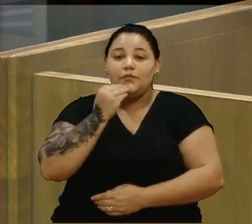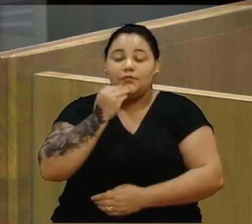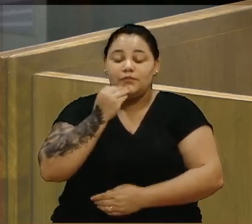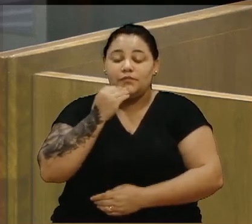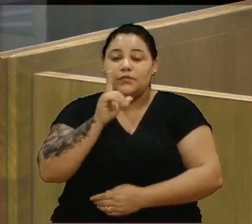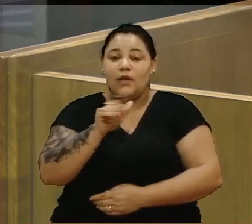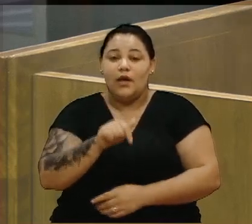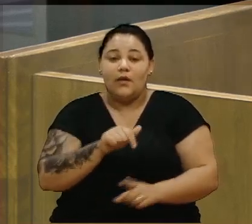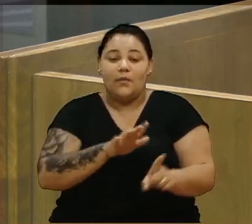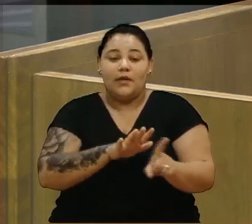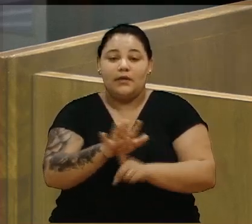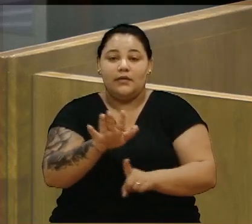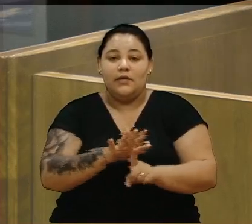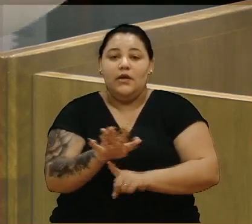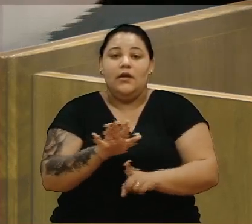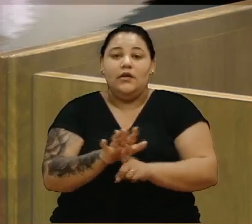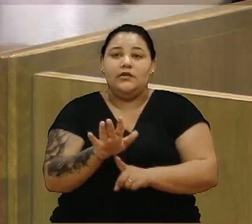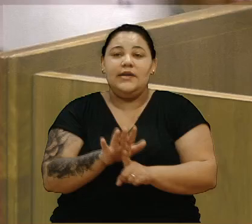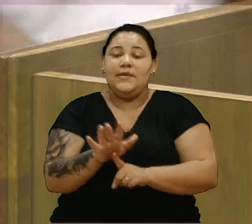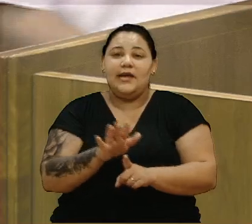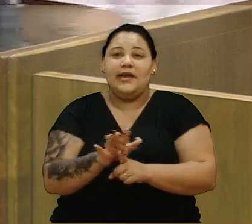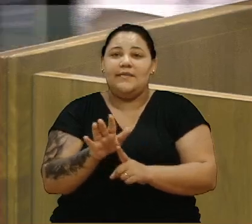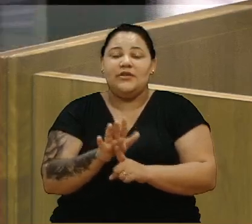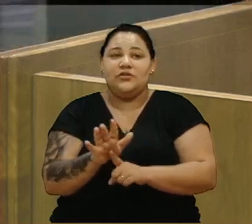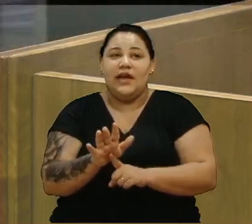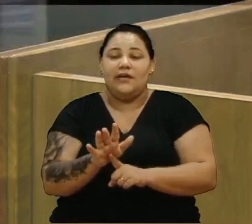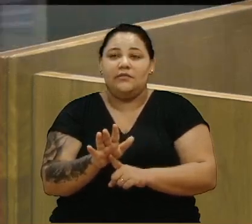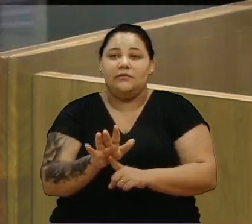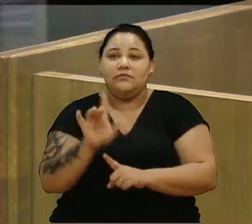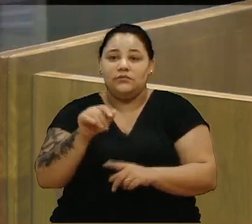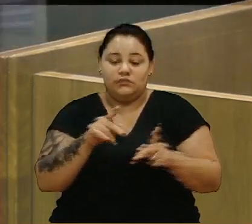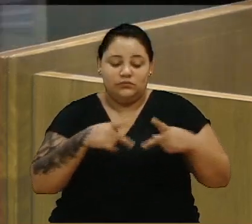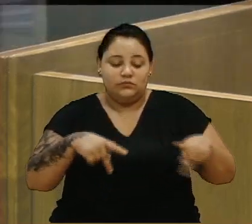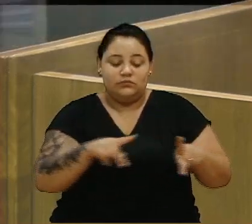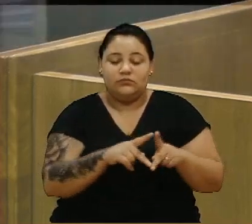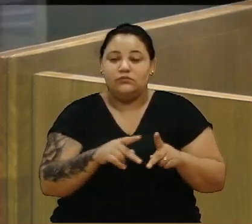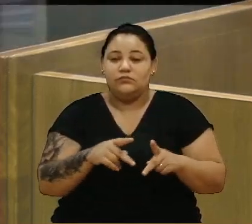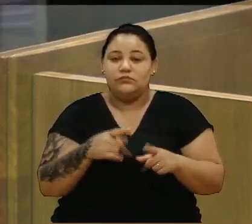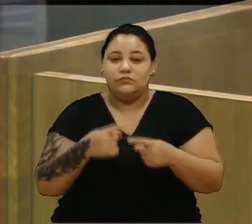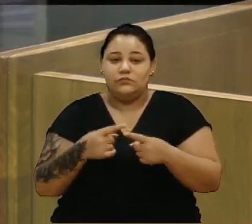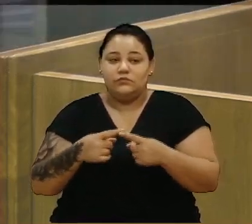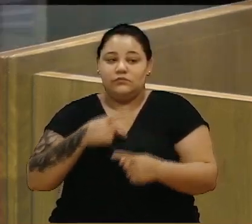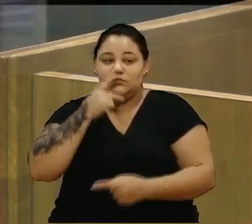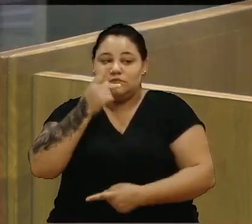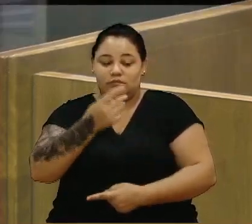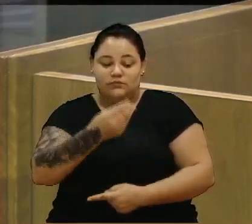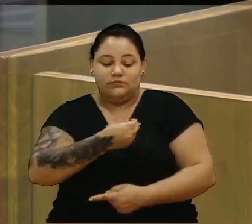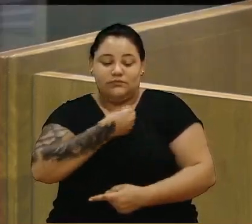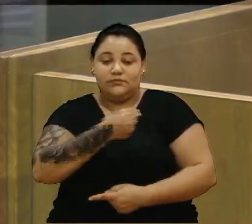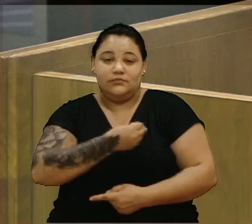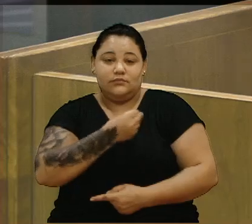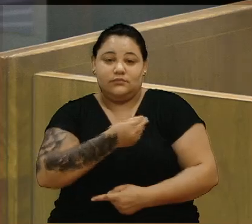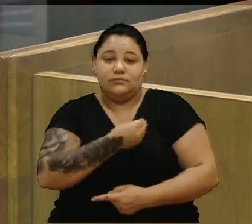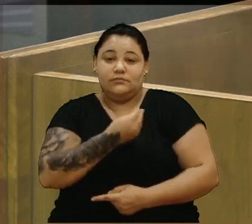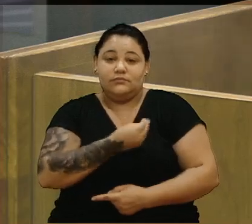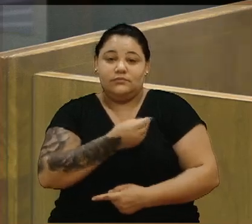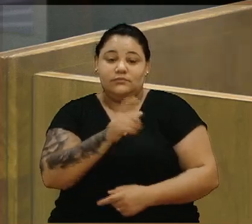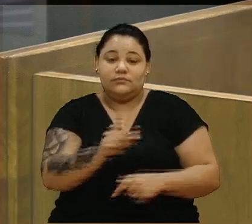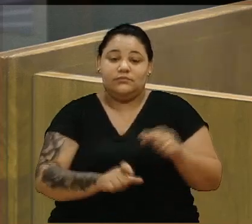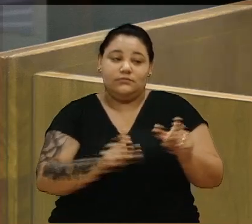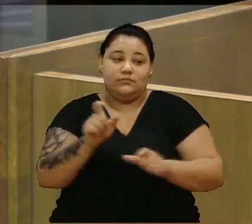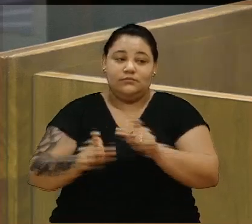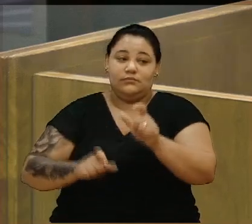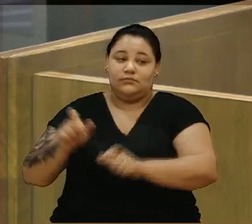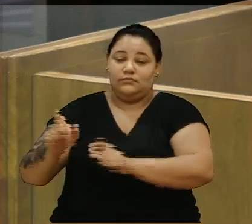demanda muito cara para a população, porque nós estamos falando da vida das pessoas. Nós estamos falando da dignidade ou